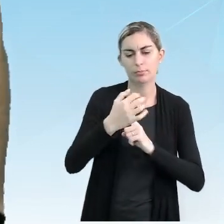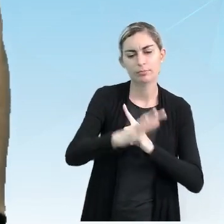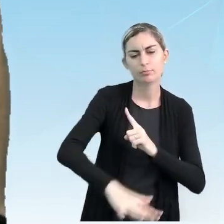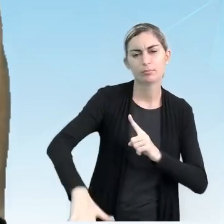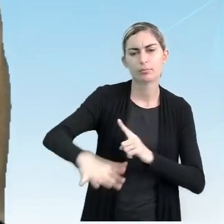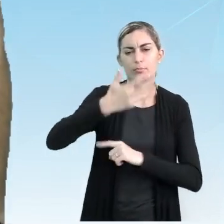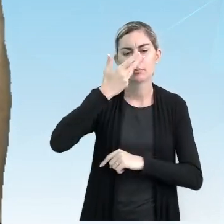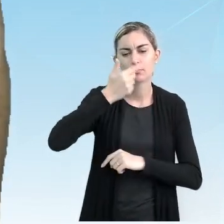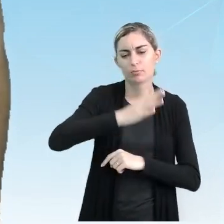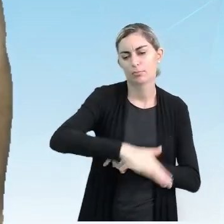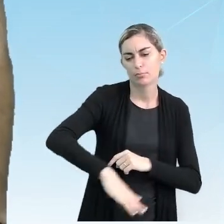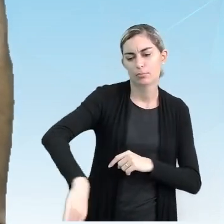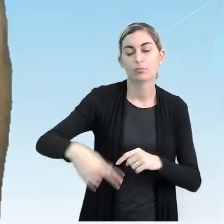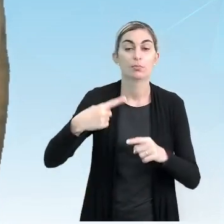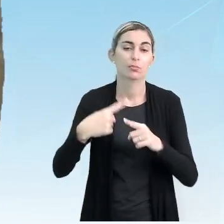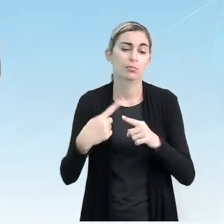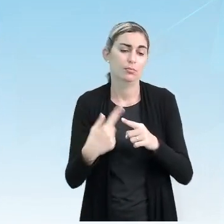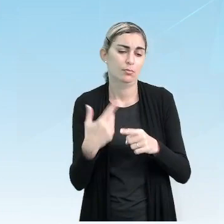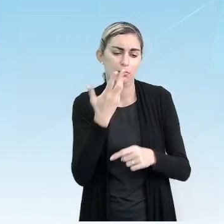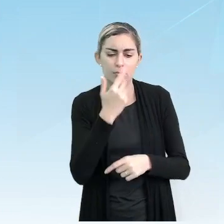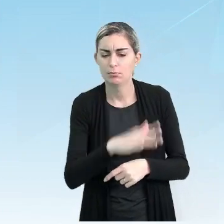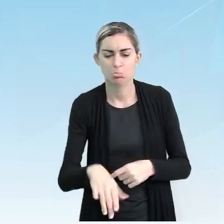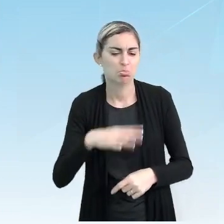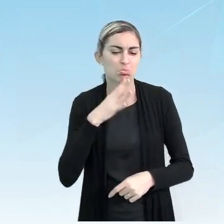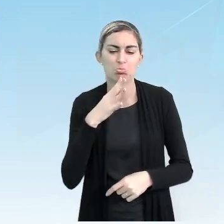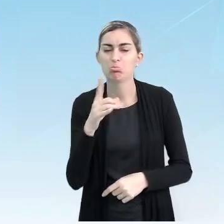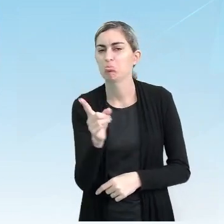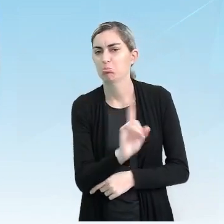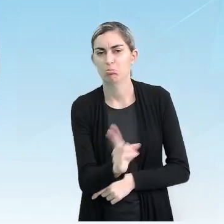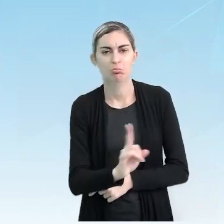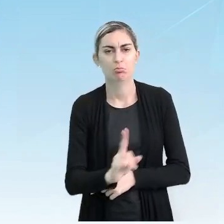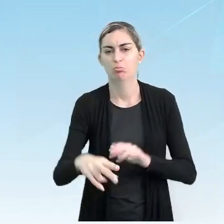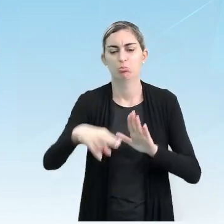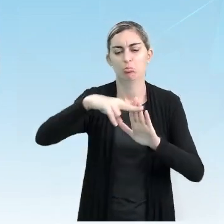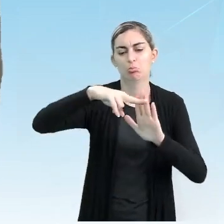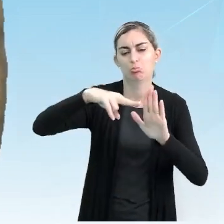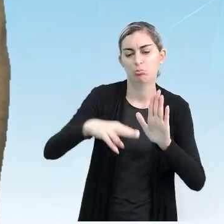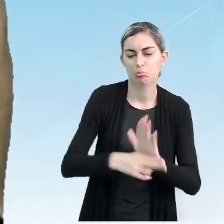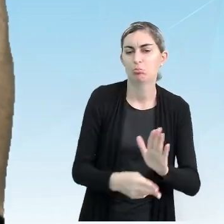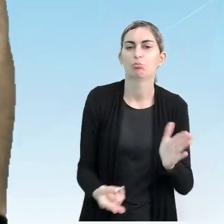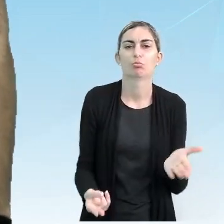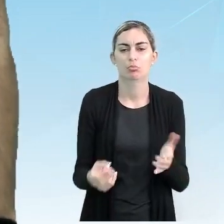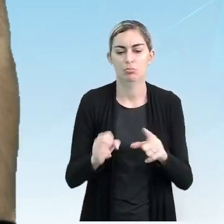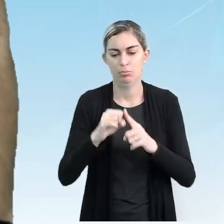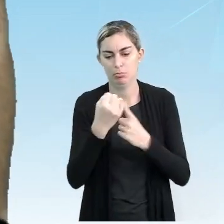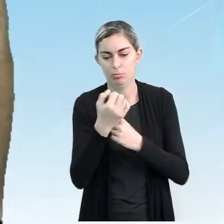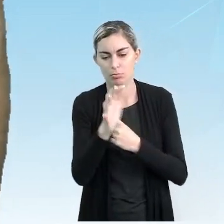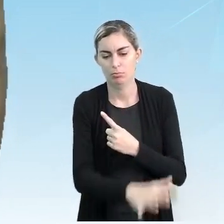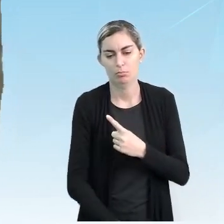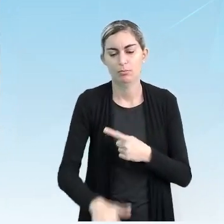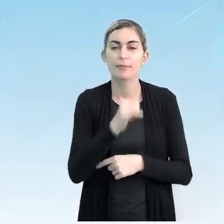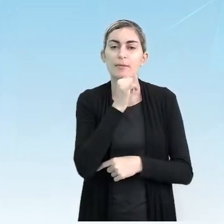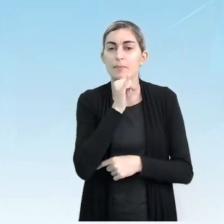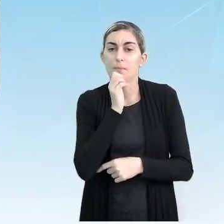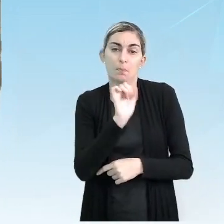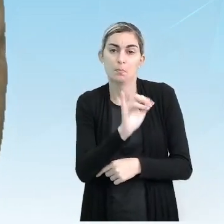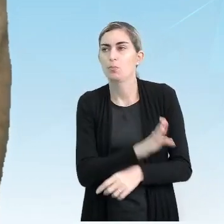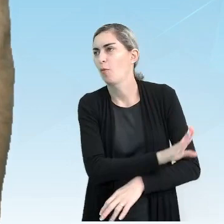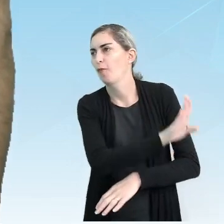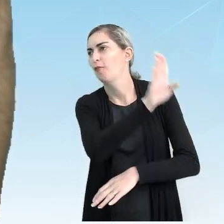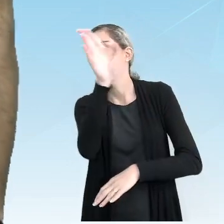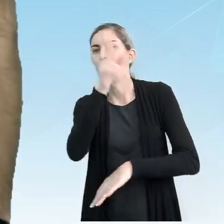ela é amoral porque a criança ela não conhece as normas que regem a sociedade. Por exemplo, se eu for para um